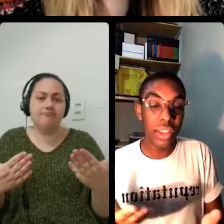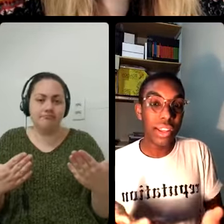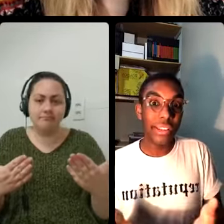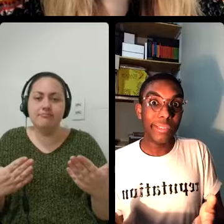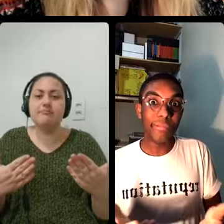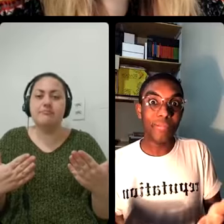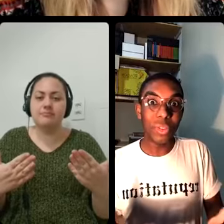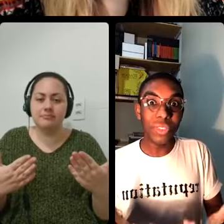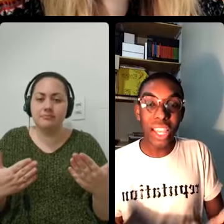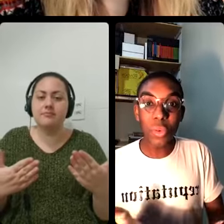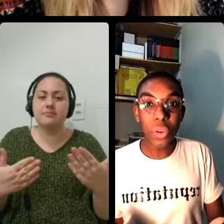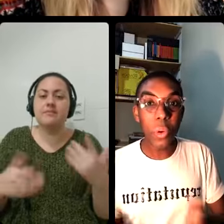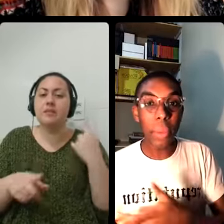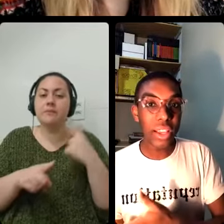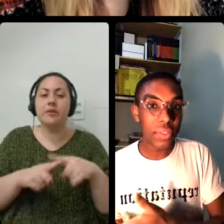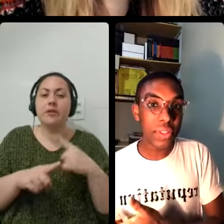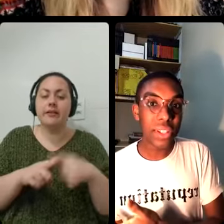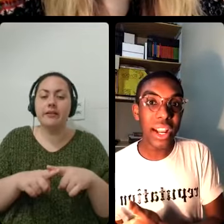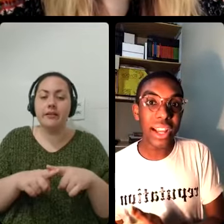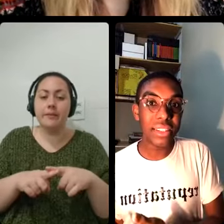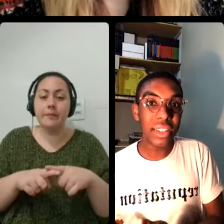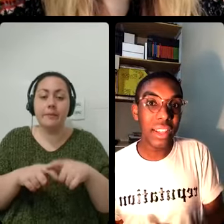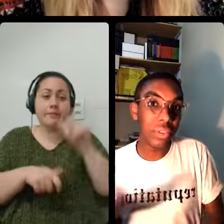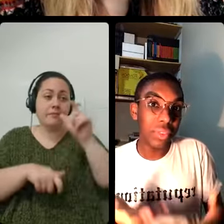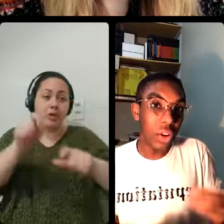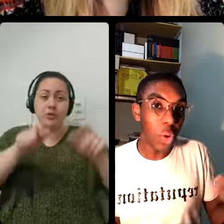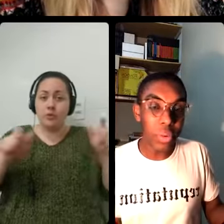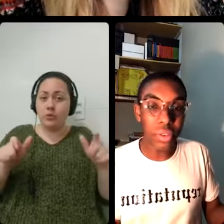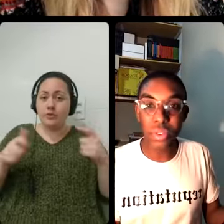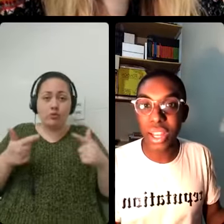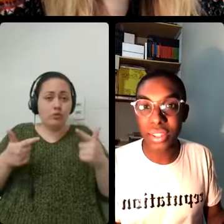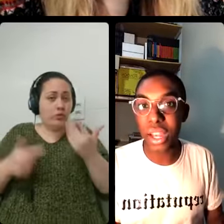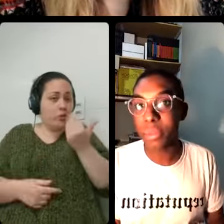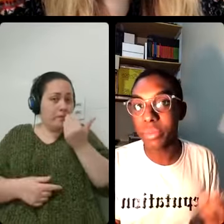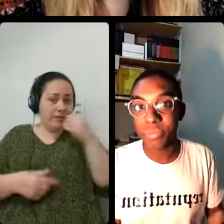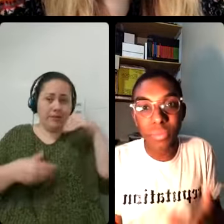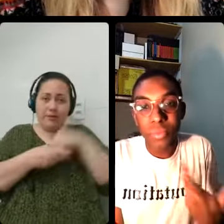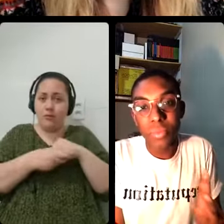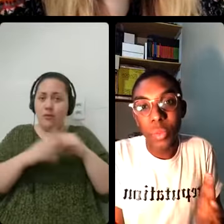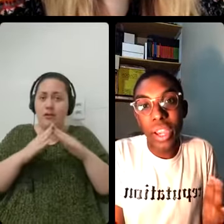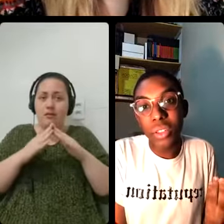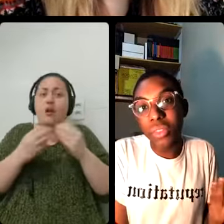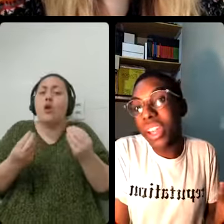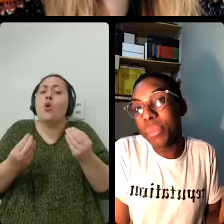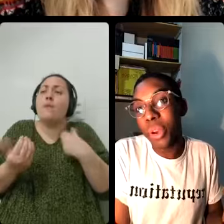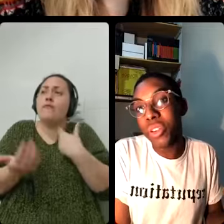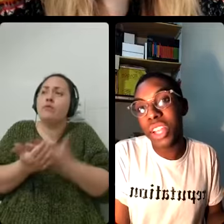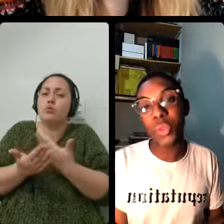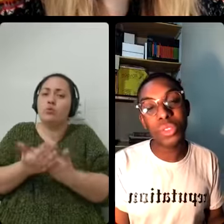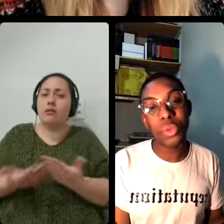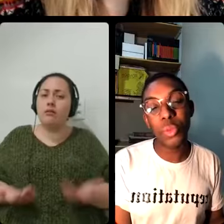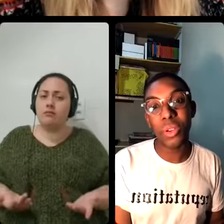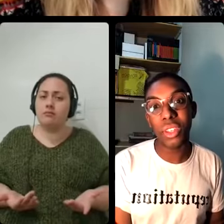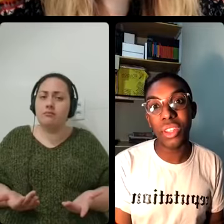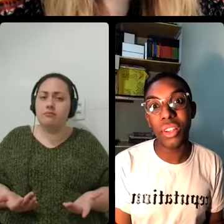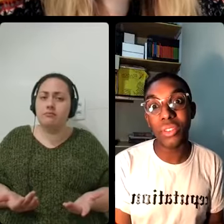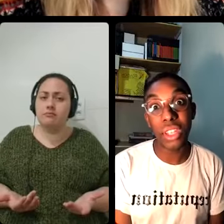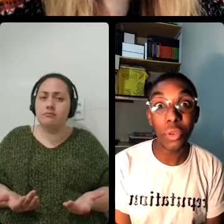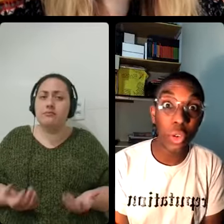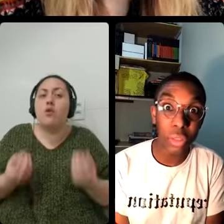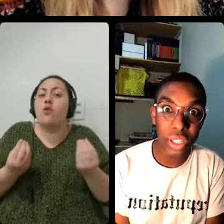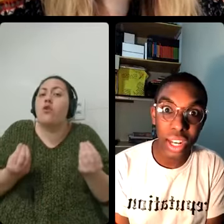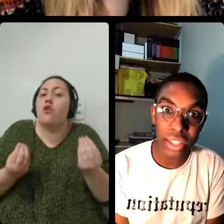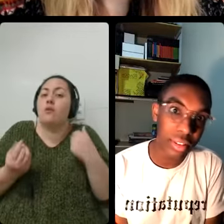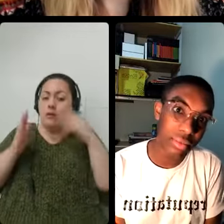que não tem o que comer, às vezes, em casa, e daí não tem como estudar, sabe? Como é que tu vai priorizar o estudo para alguém que não